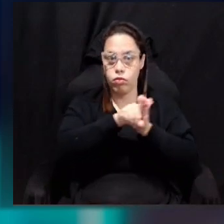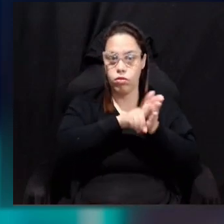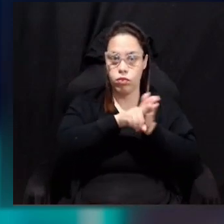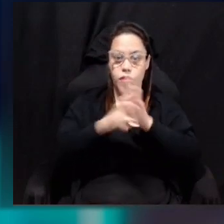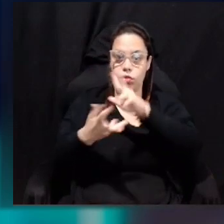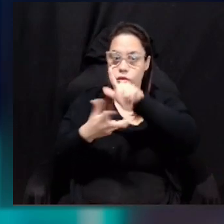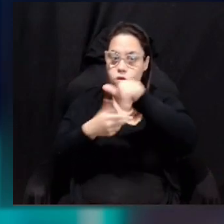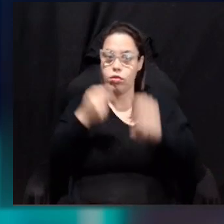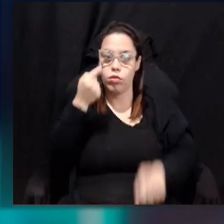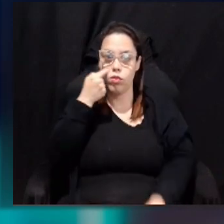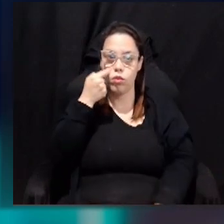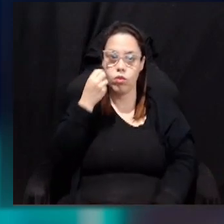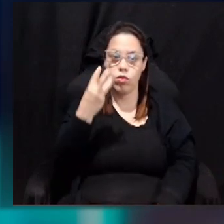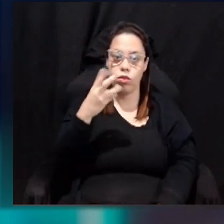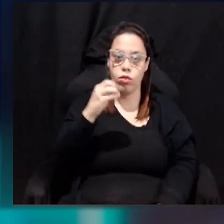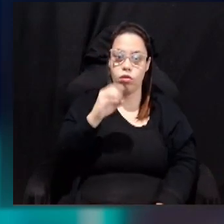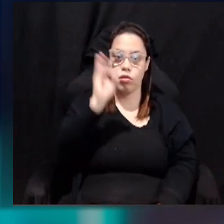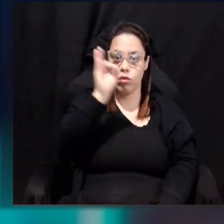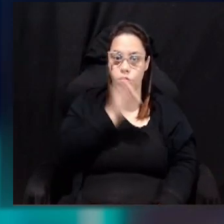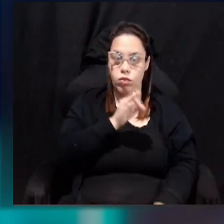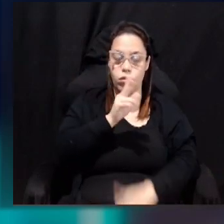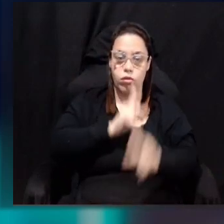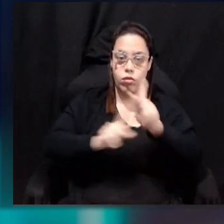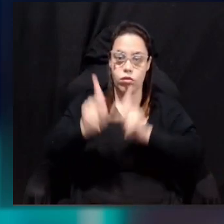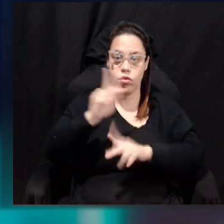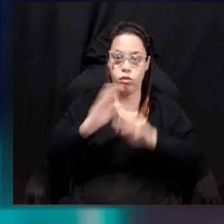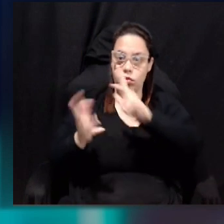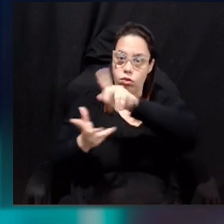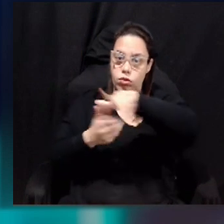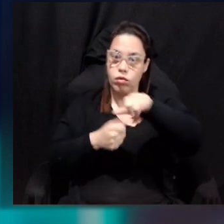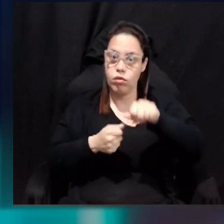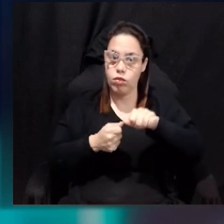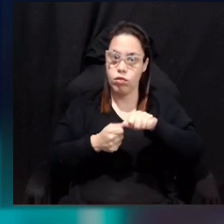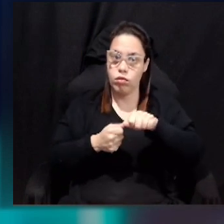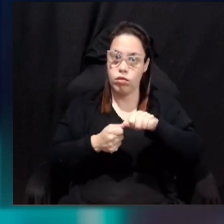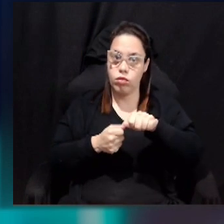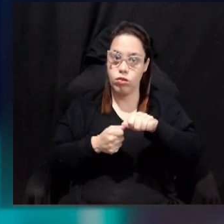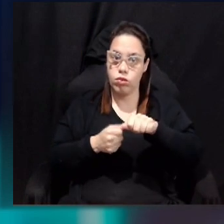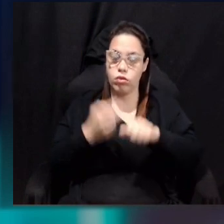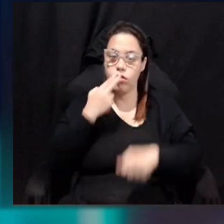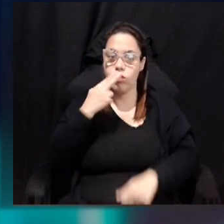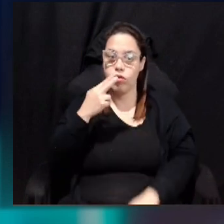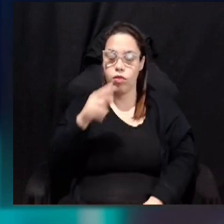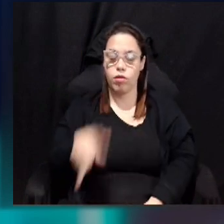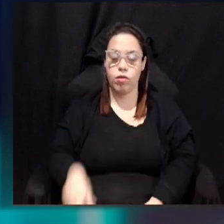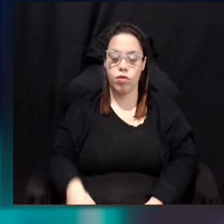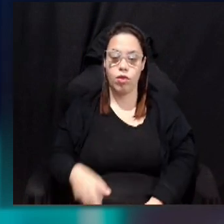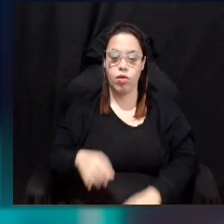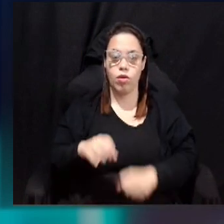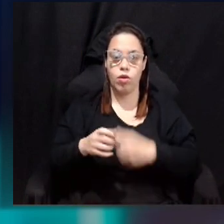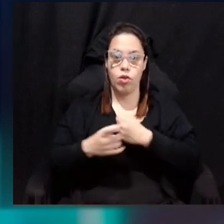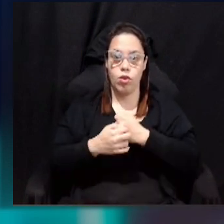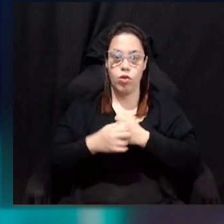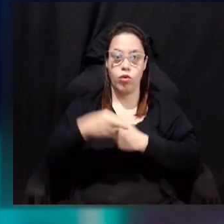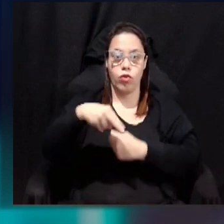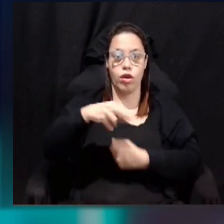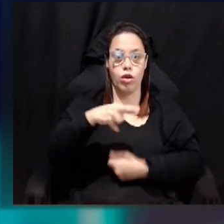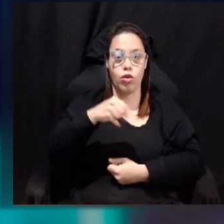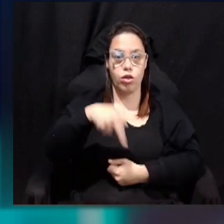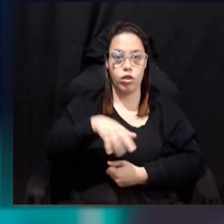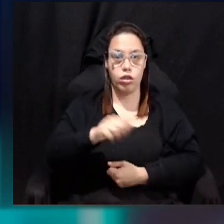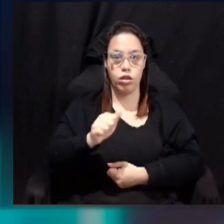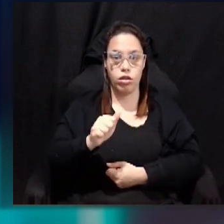até 30% da população mundial consumindo cigarros eletrônicos. O que a nicotina faz, gente, ela prima o